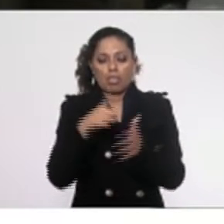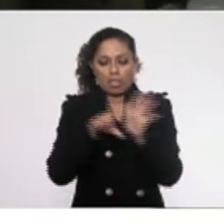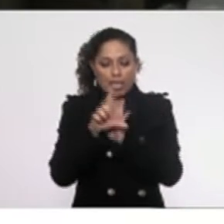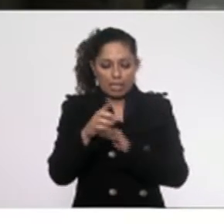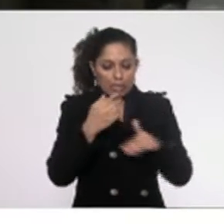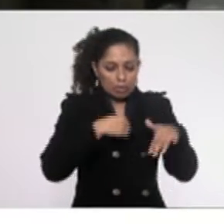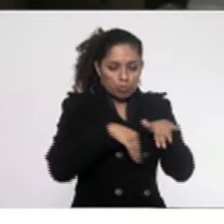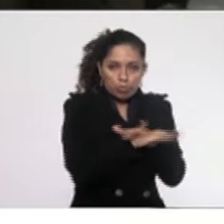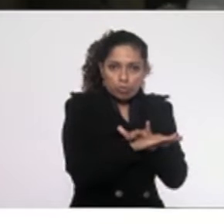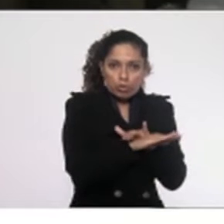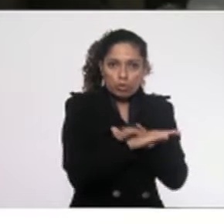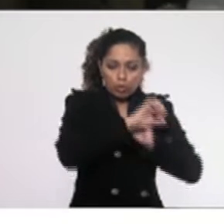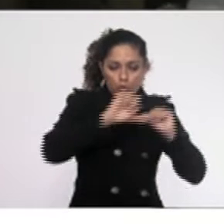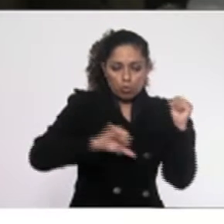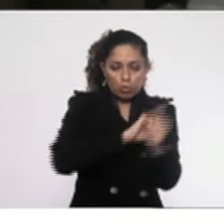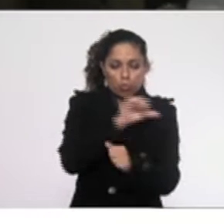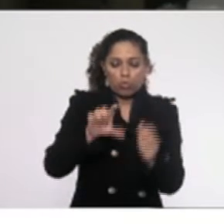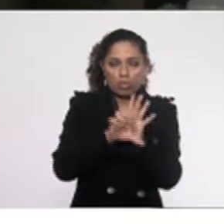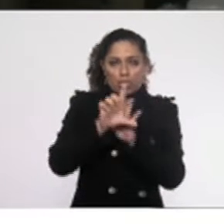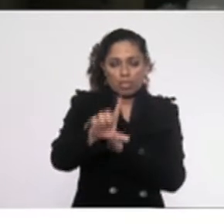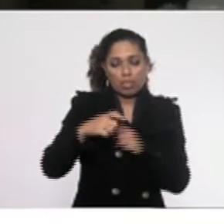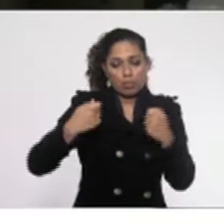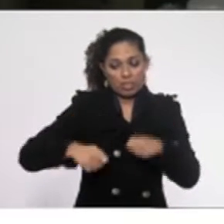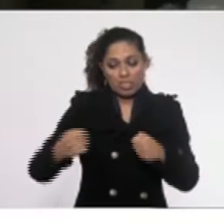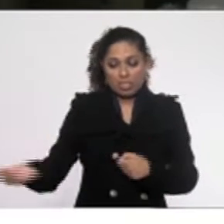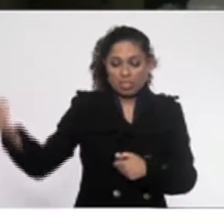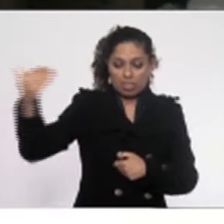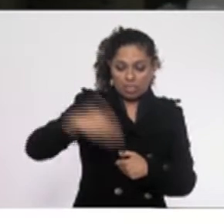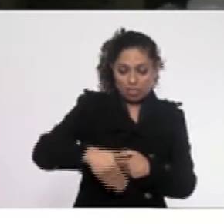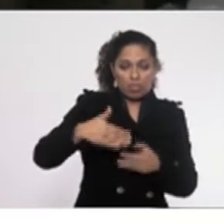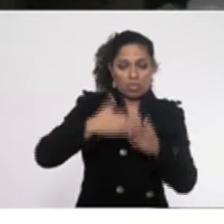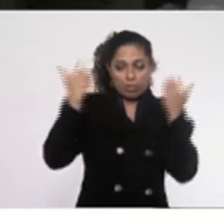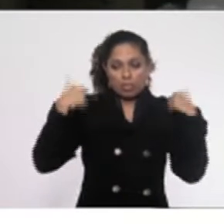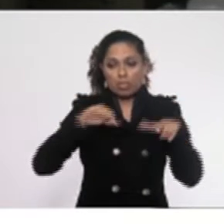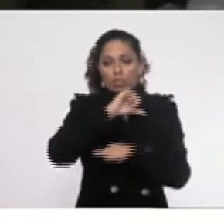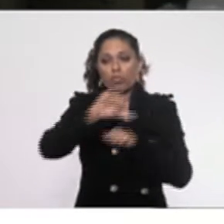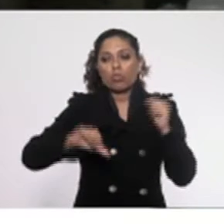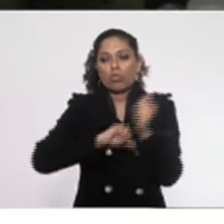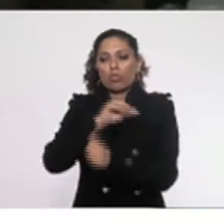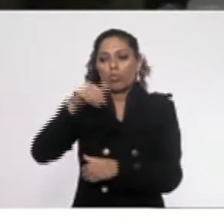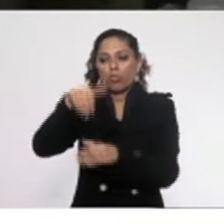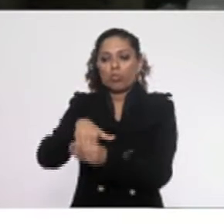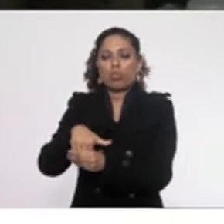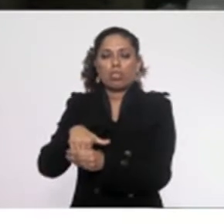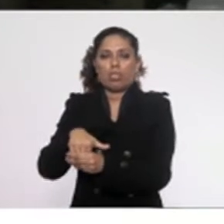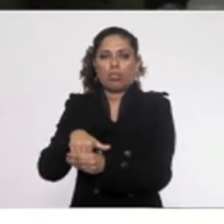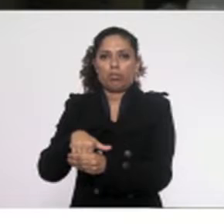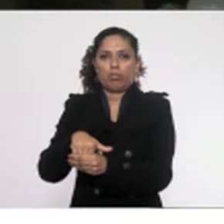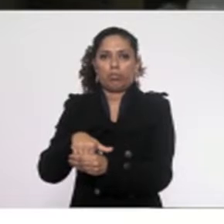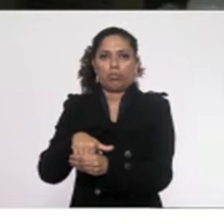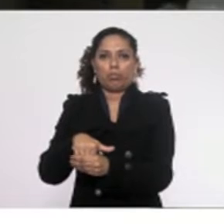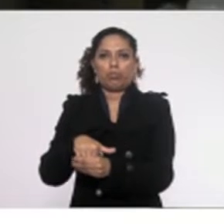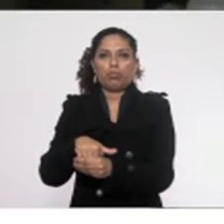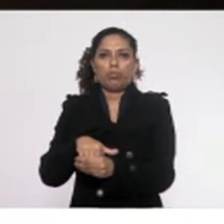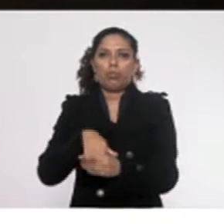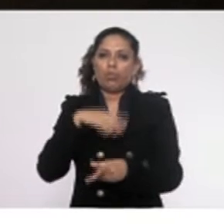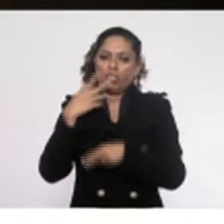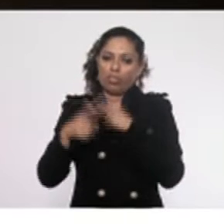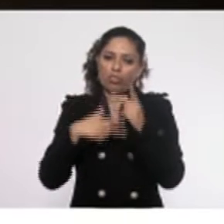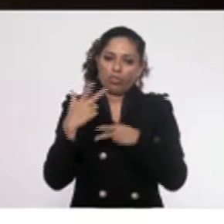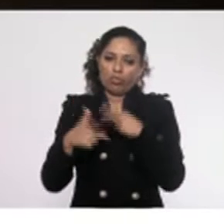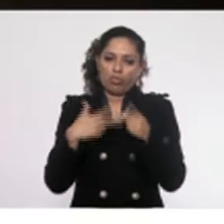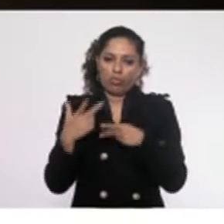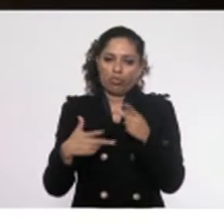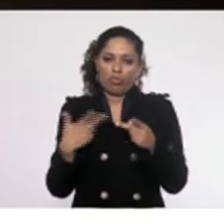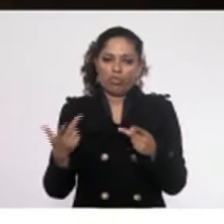serem mudadas, elas têm que especificamente vir para essa casa e serem mudadas. Deputado, eu ouso, e aí falo ouso, já que